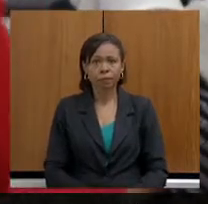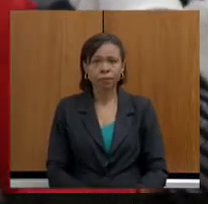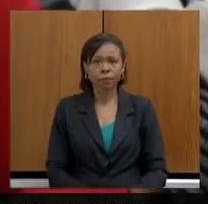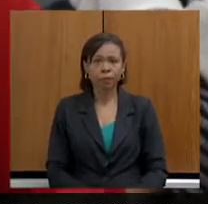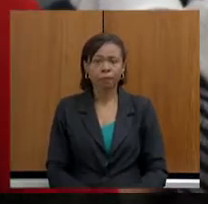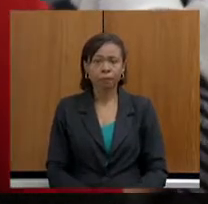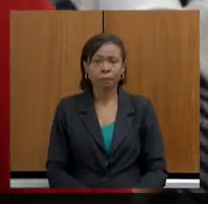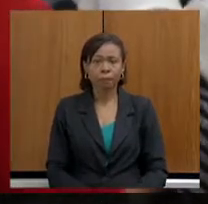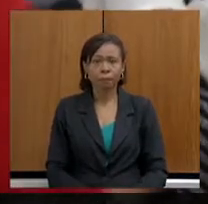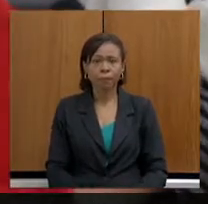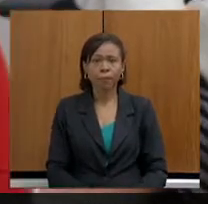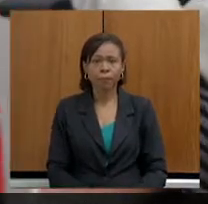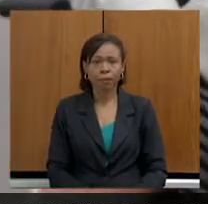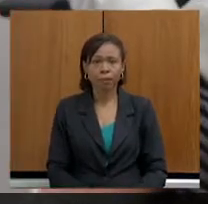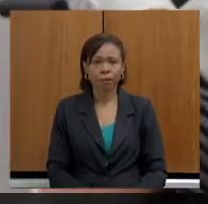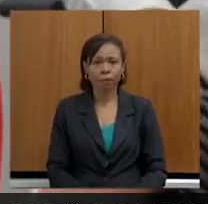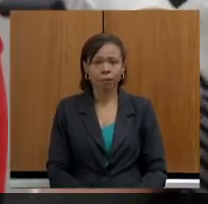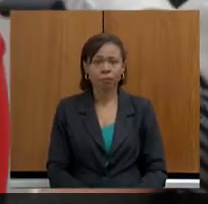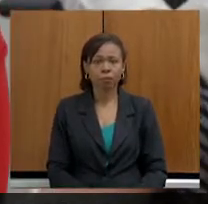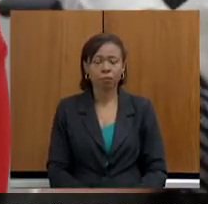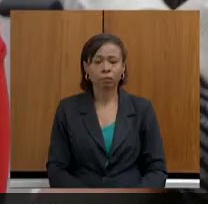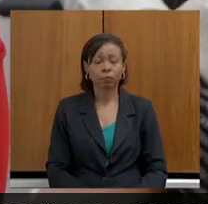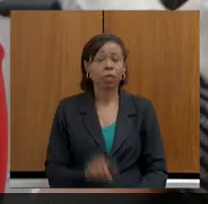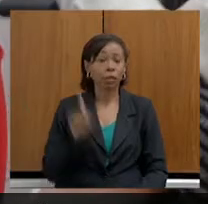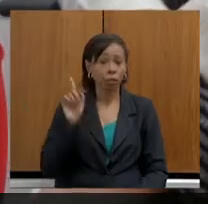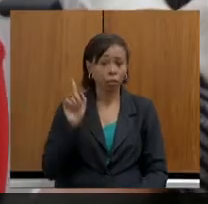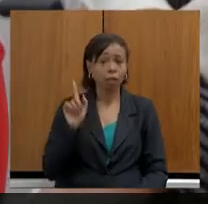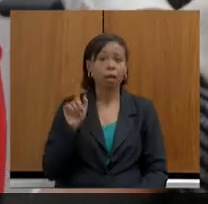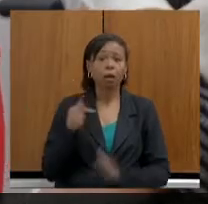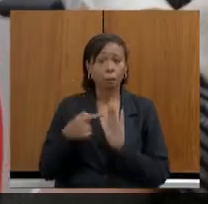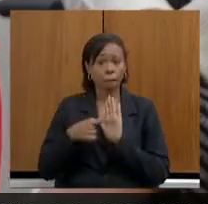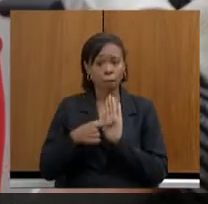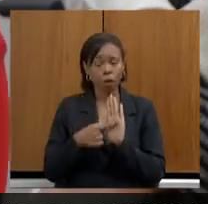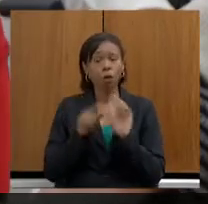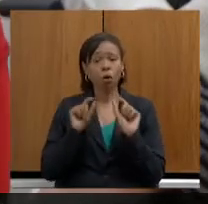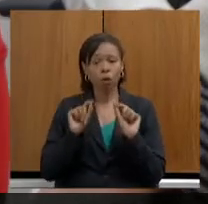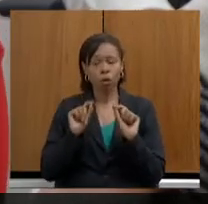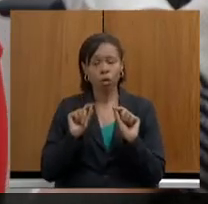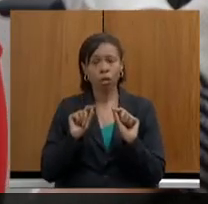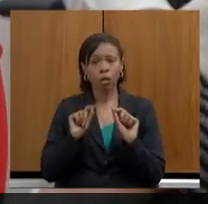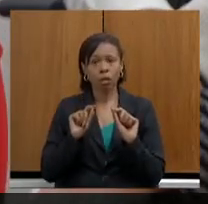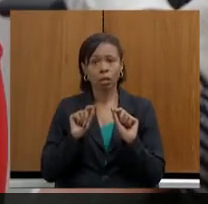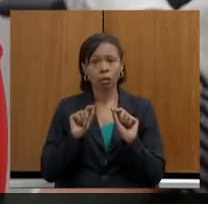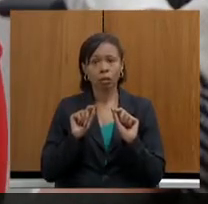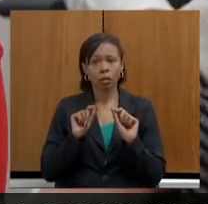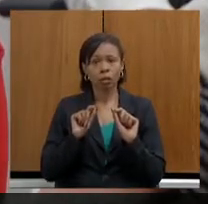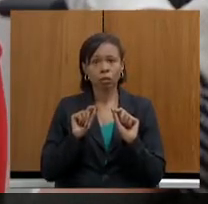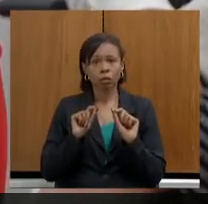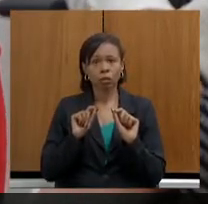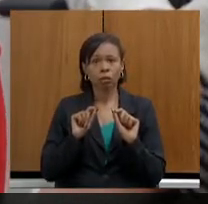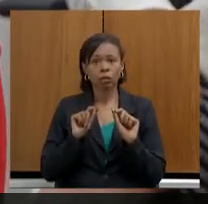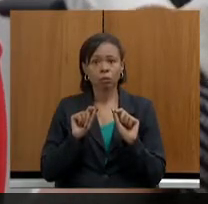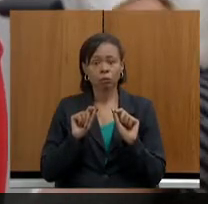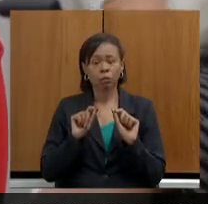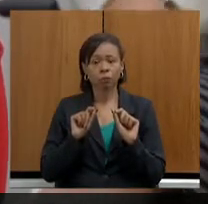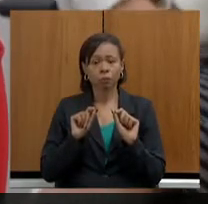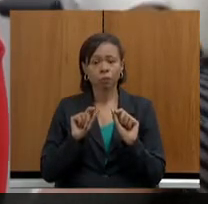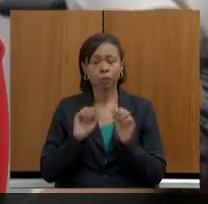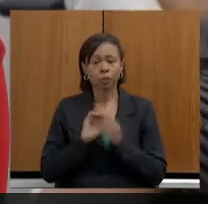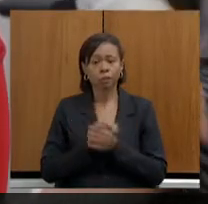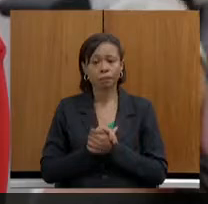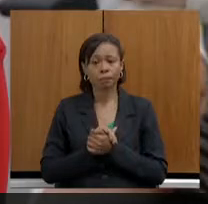o natalina preciso pode voltar preciso ir só que